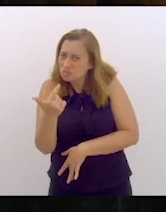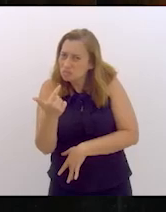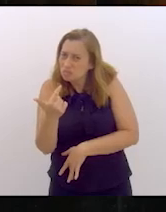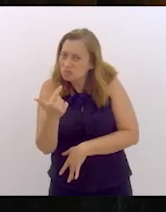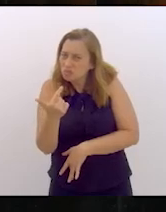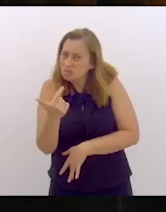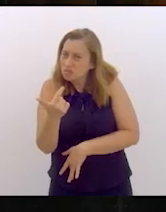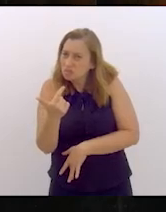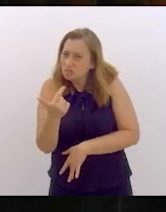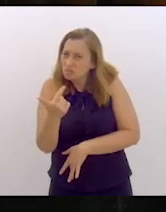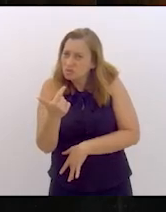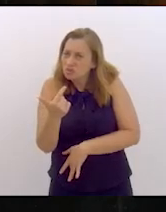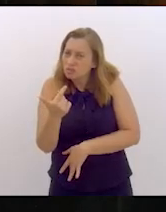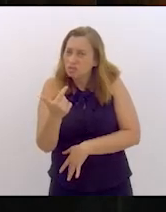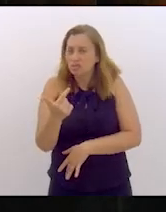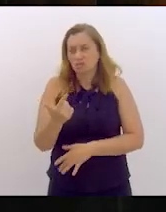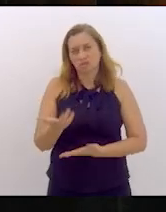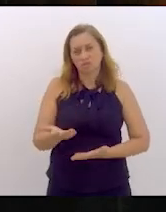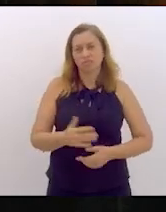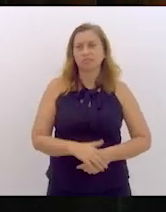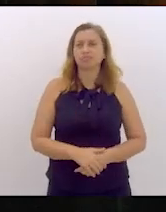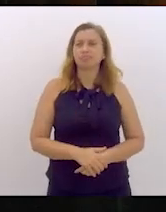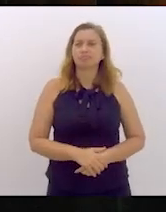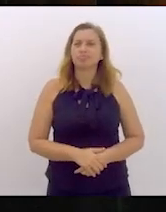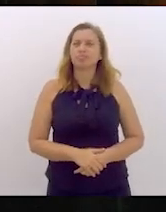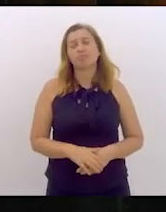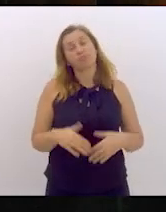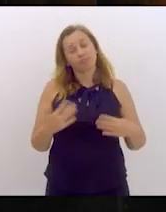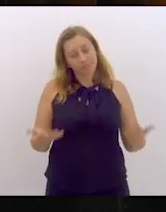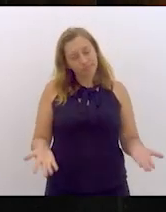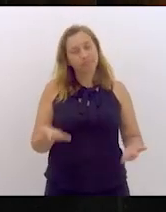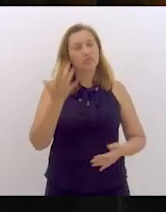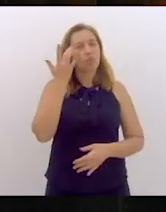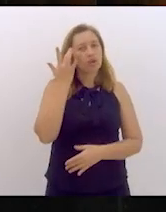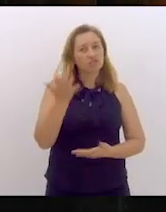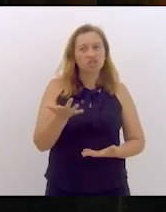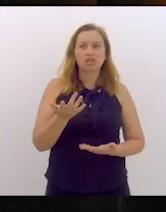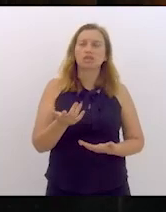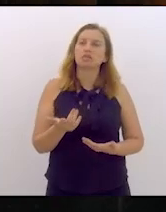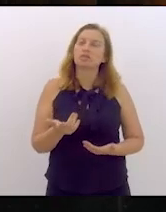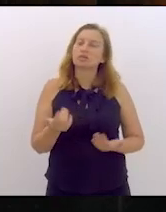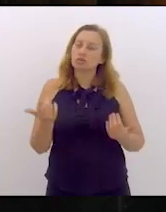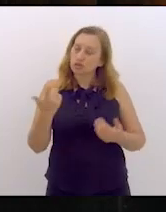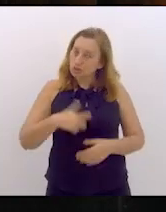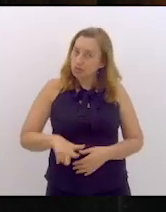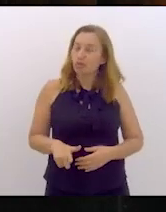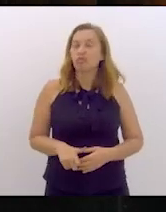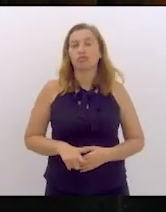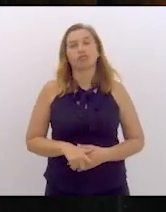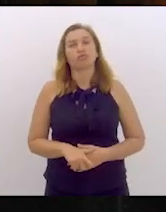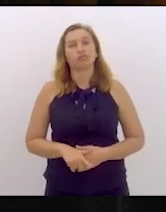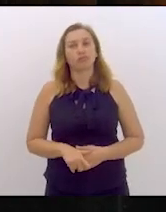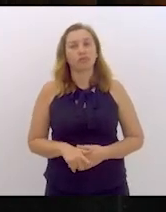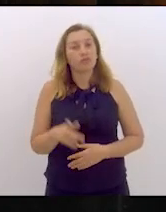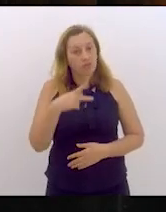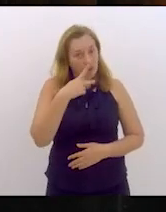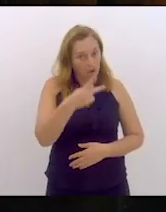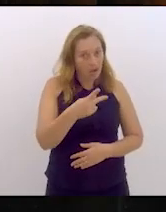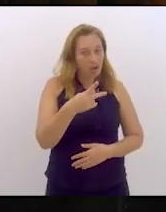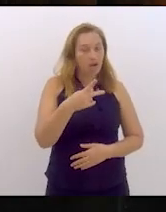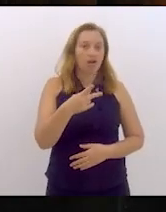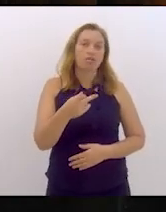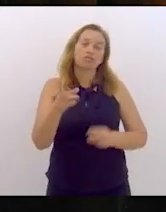foram cometidos então eu achei que eu devia Novamente me pro é